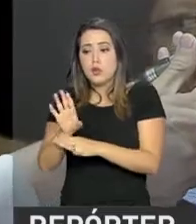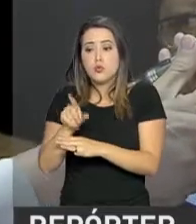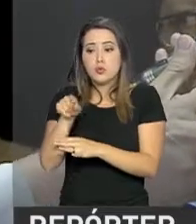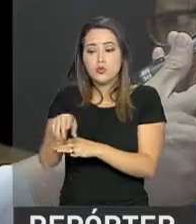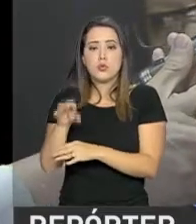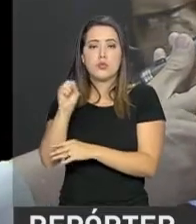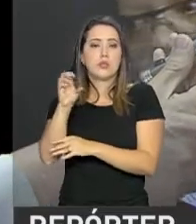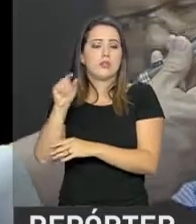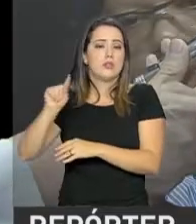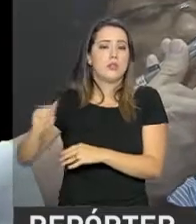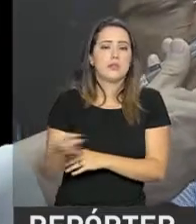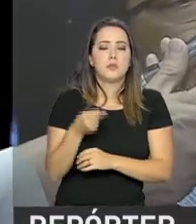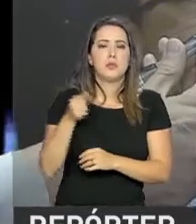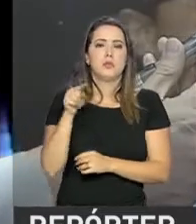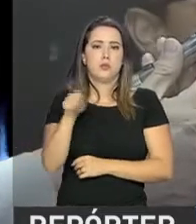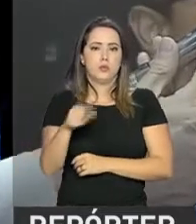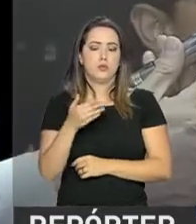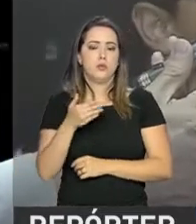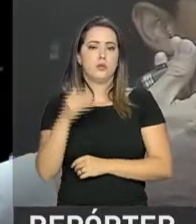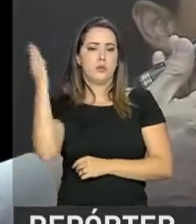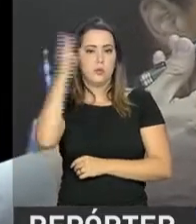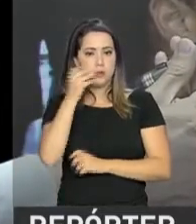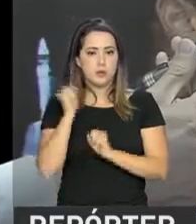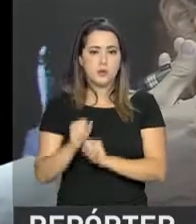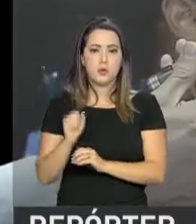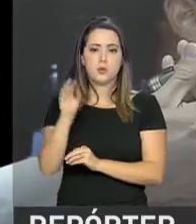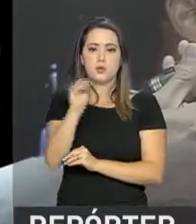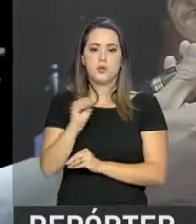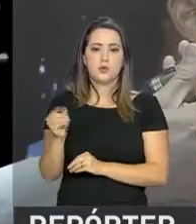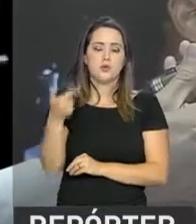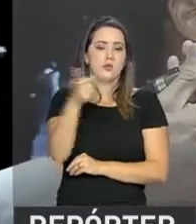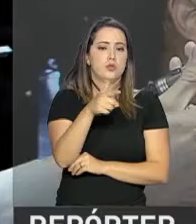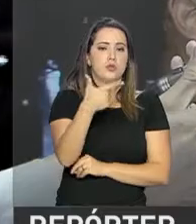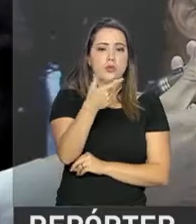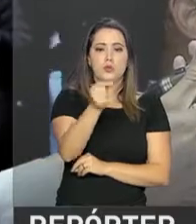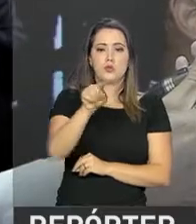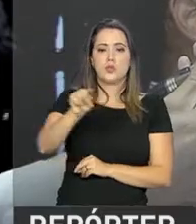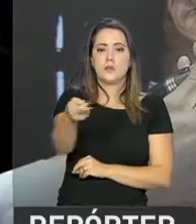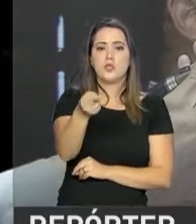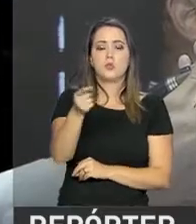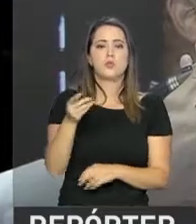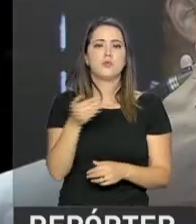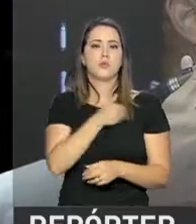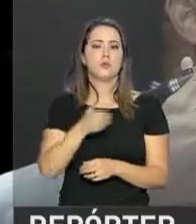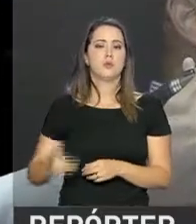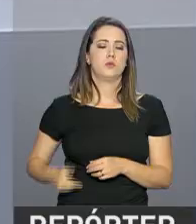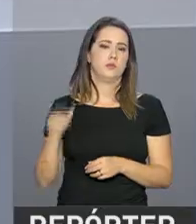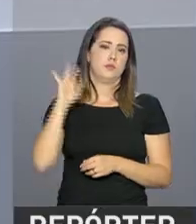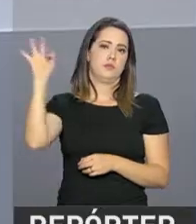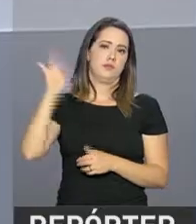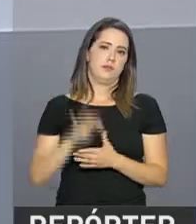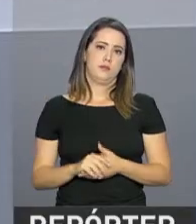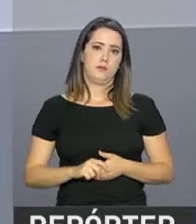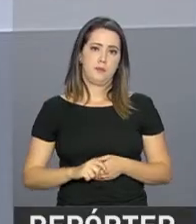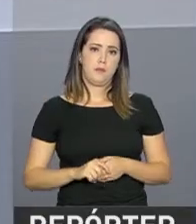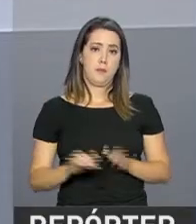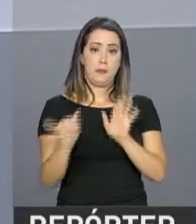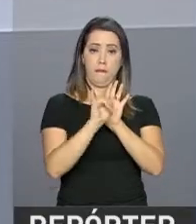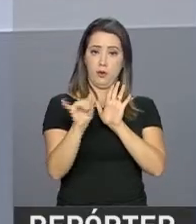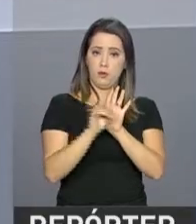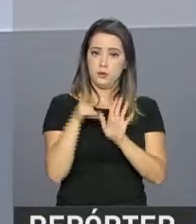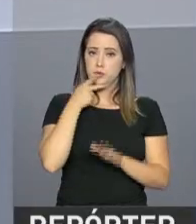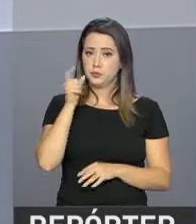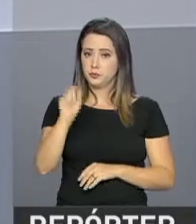mil, o Brasil possa cuidar de outros 20 mil às custas do governo federal. E o